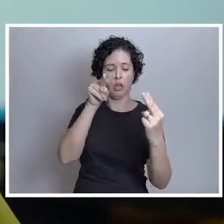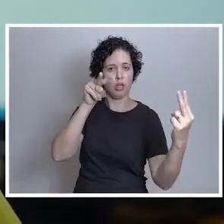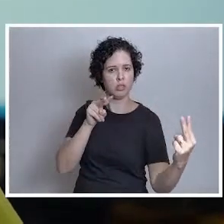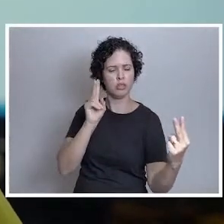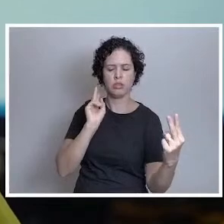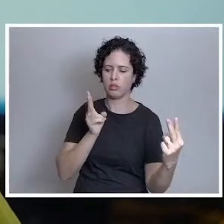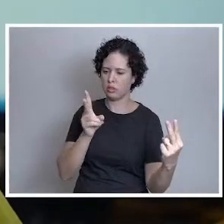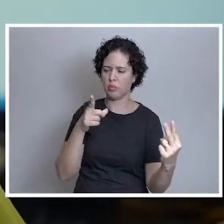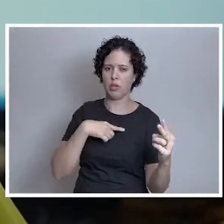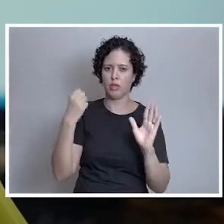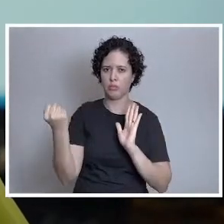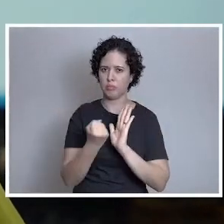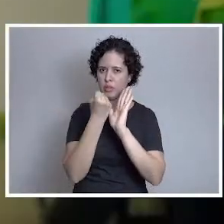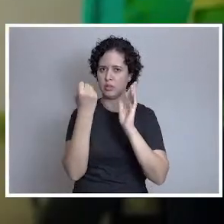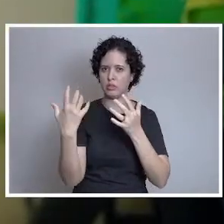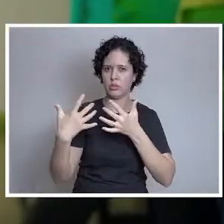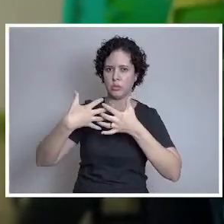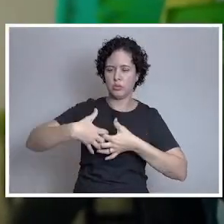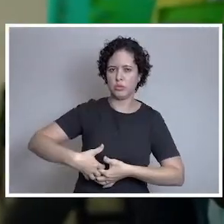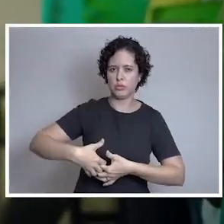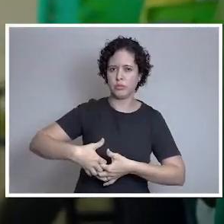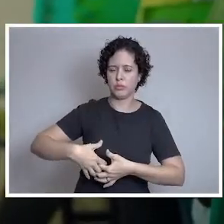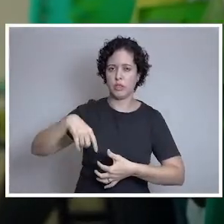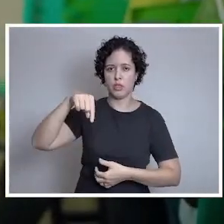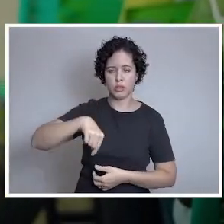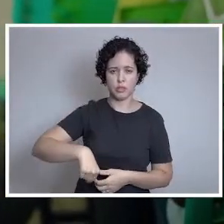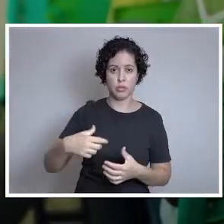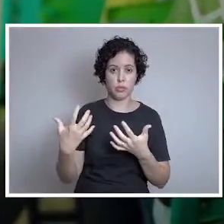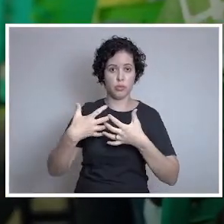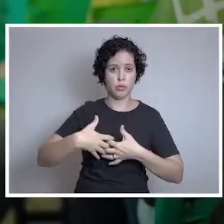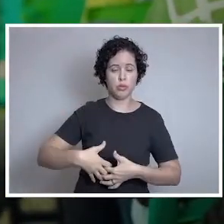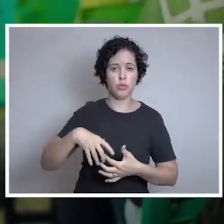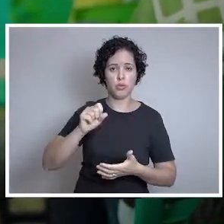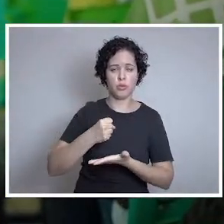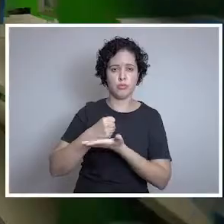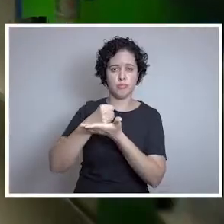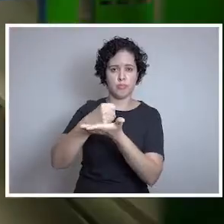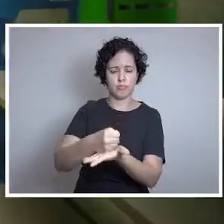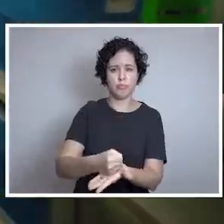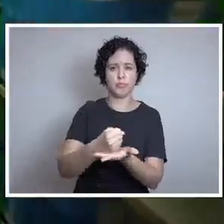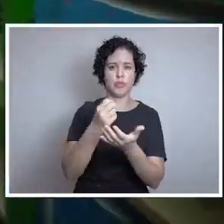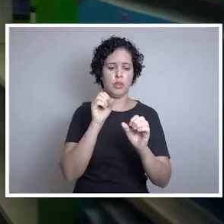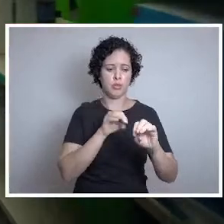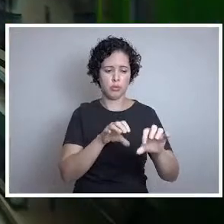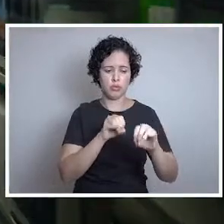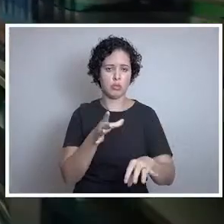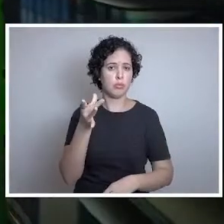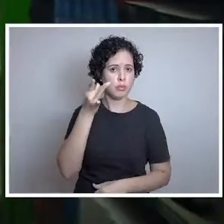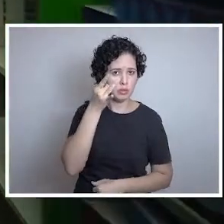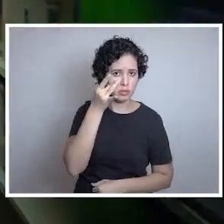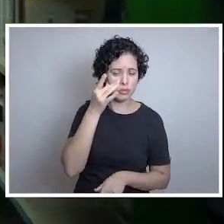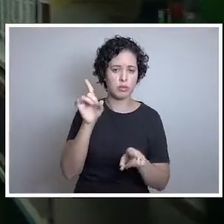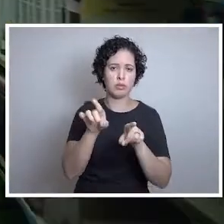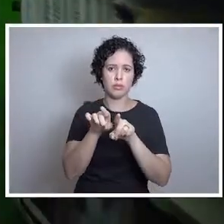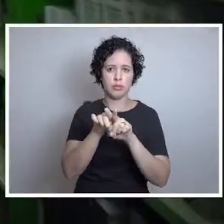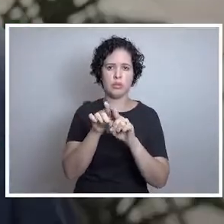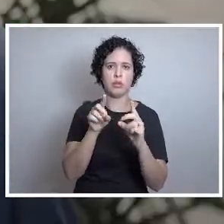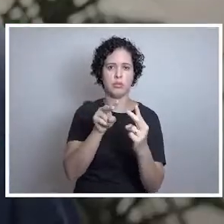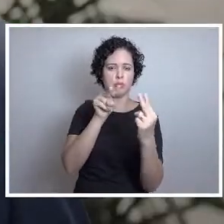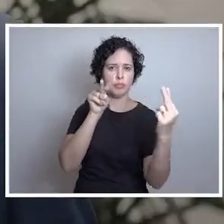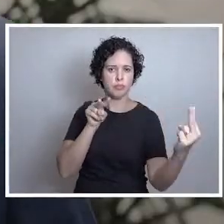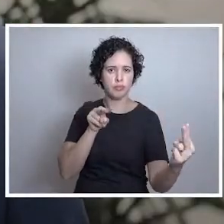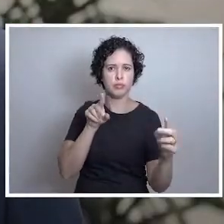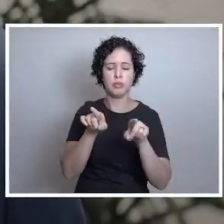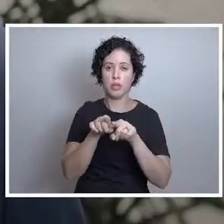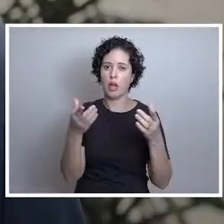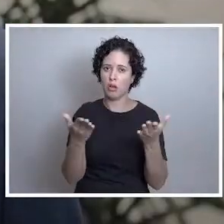sempre foi a marca do IFRO. Temos a necessidade de qualificar pessoas no nível